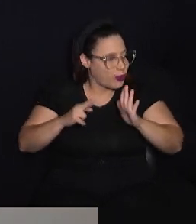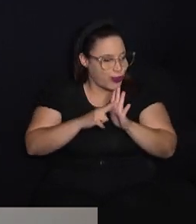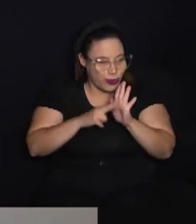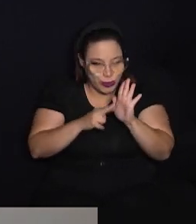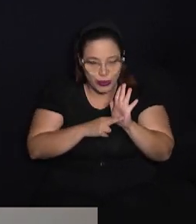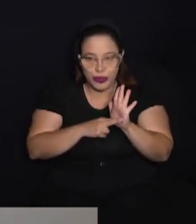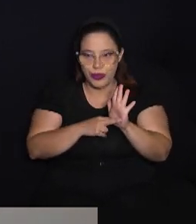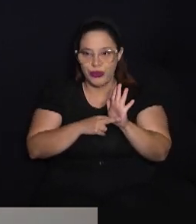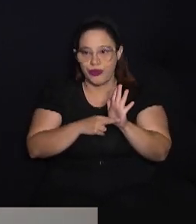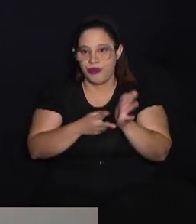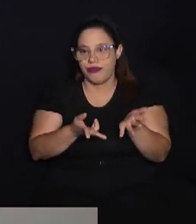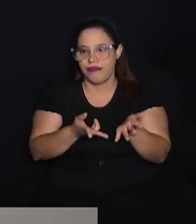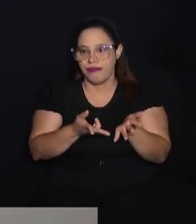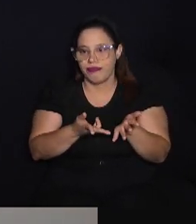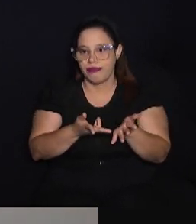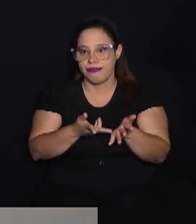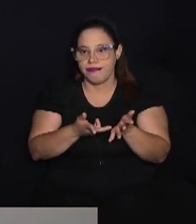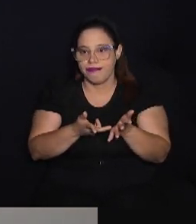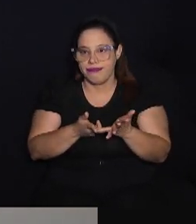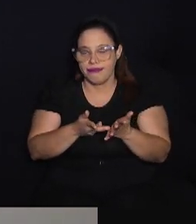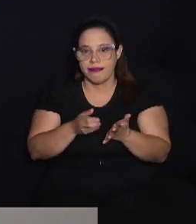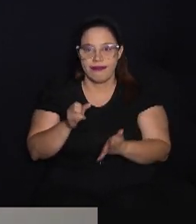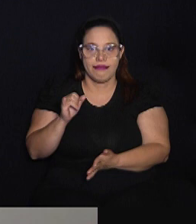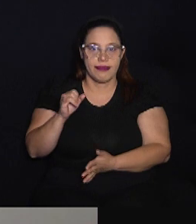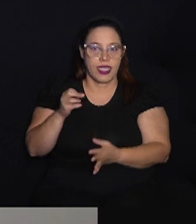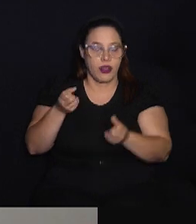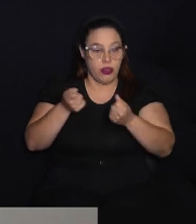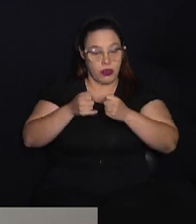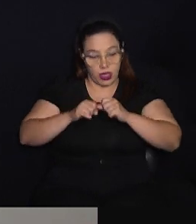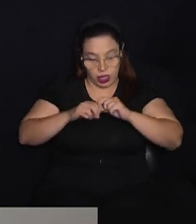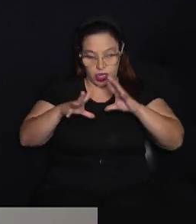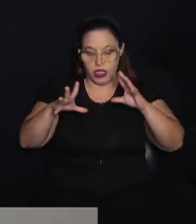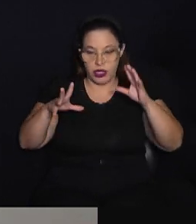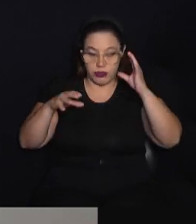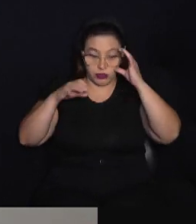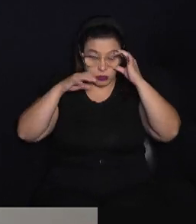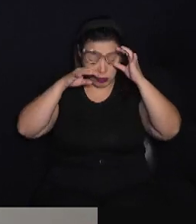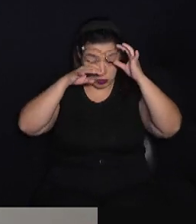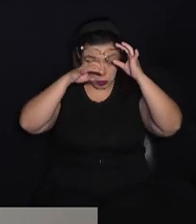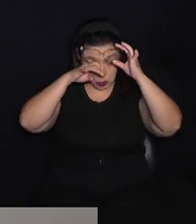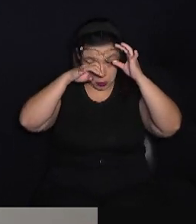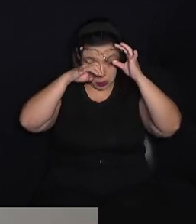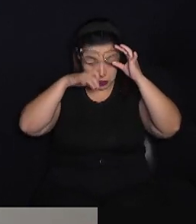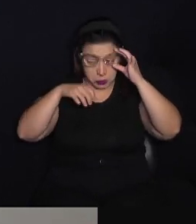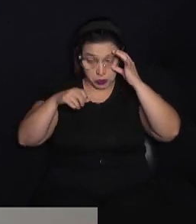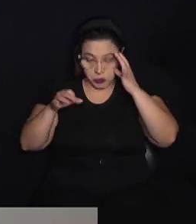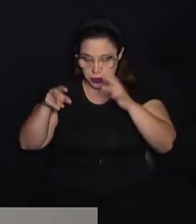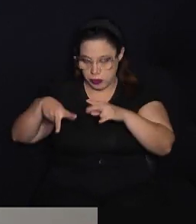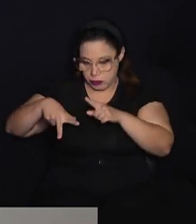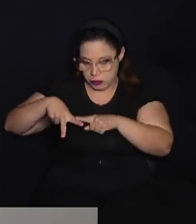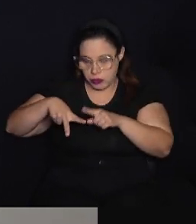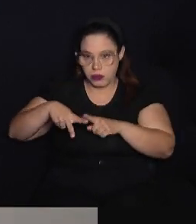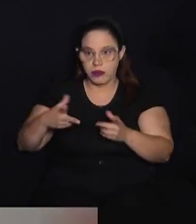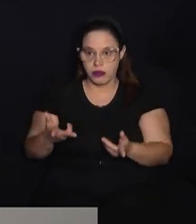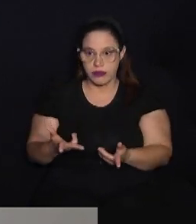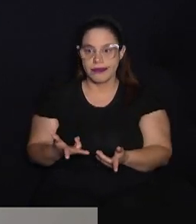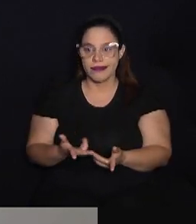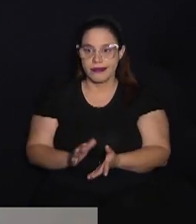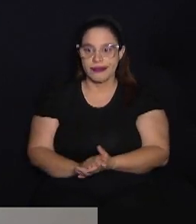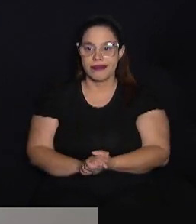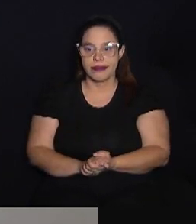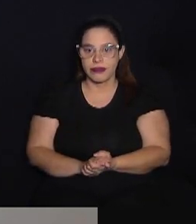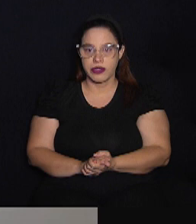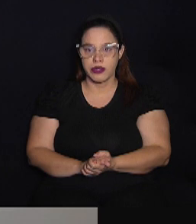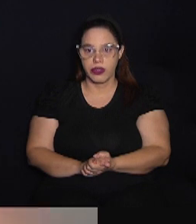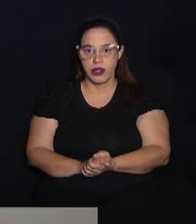os melanócitos. Então, isso é a coisa que a gente tem que deixar mais clara. Só que quando o paciente inevitavelmente hoje, nessa era que a gente